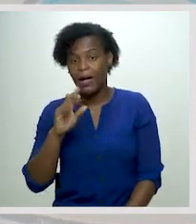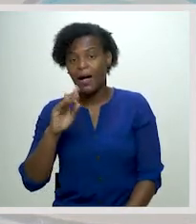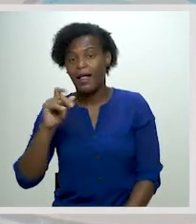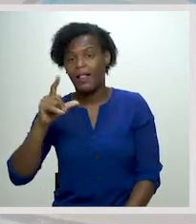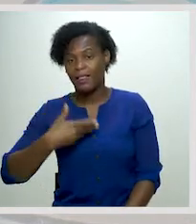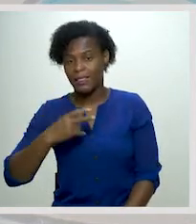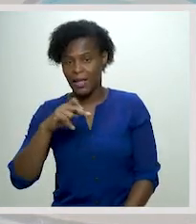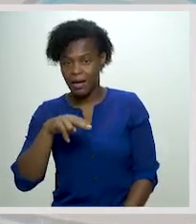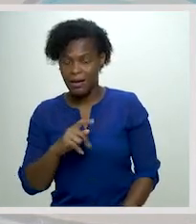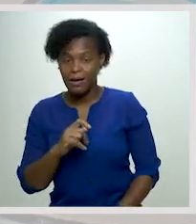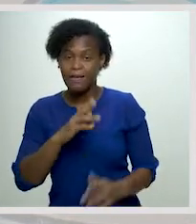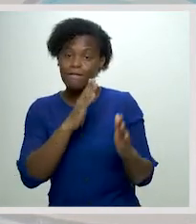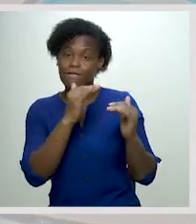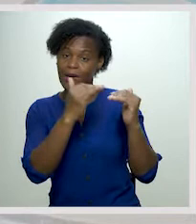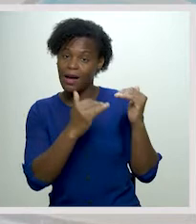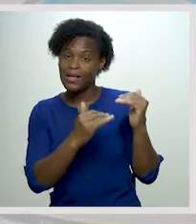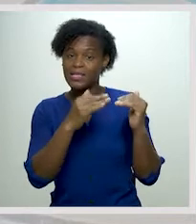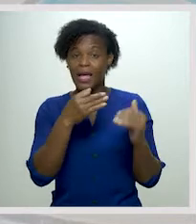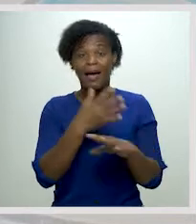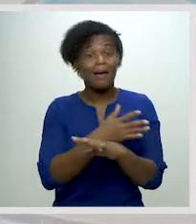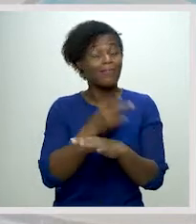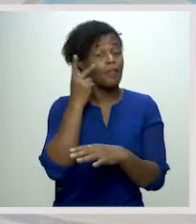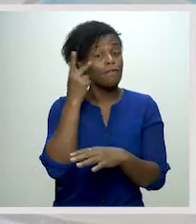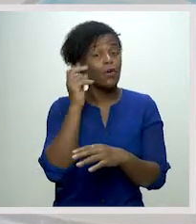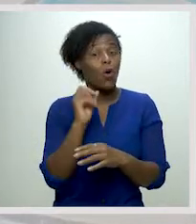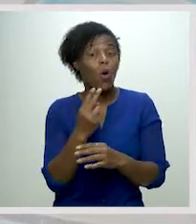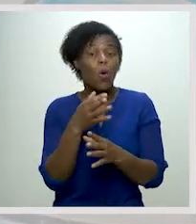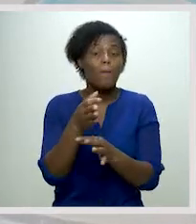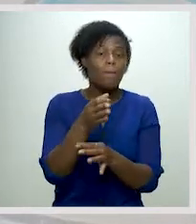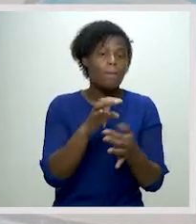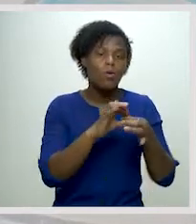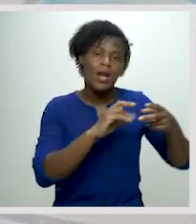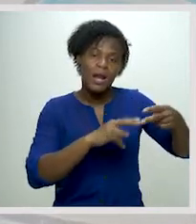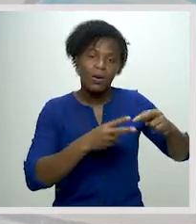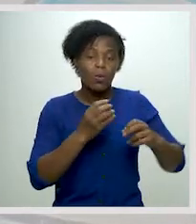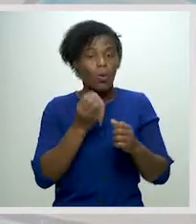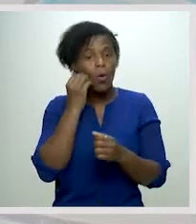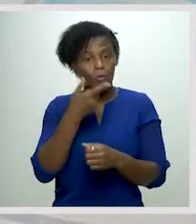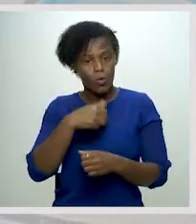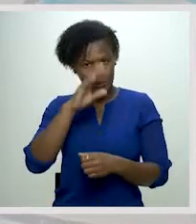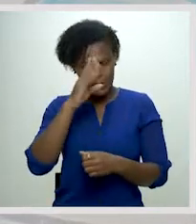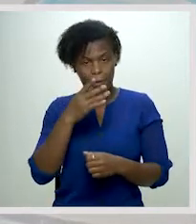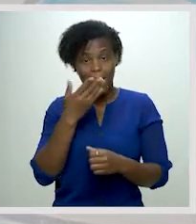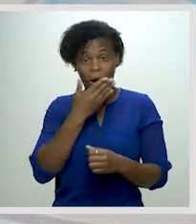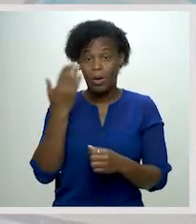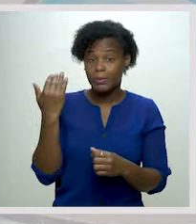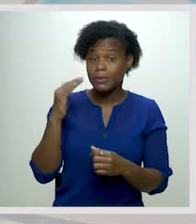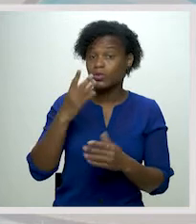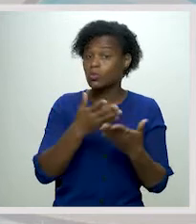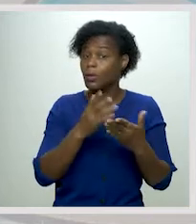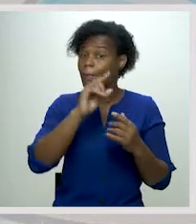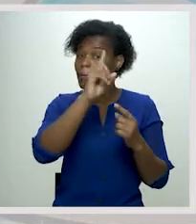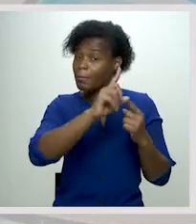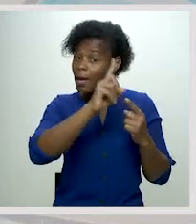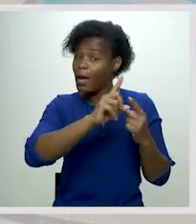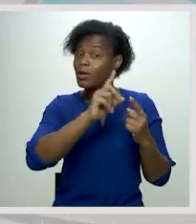chamadas de fases pré-biológica ou molecular. Todos nós sabemos, nas aulas anteriores, estudamos a primeira